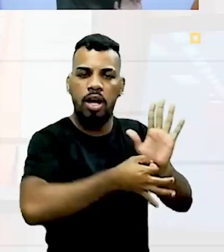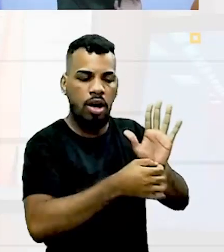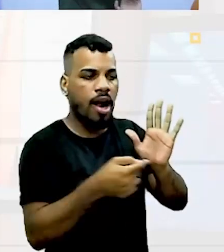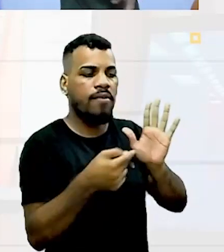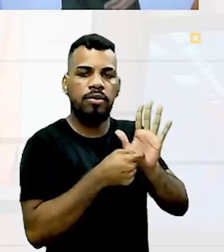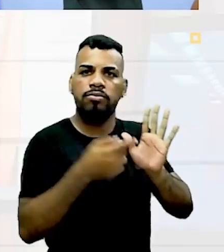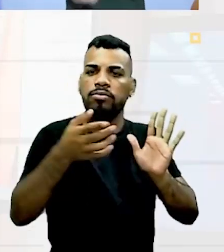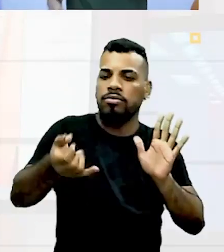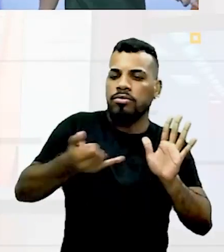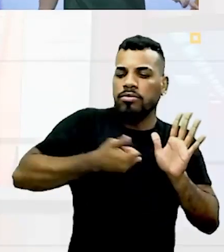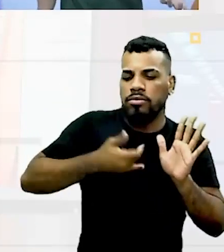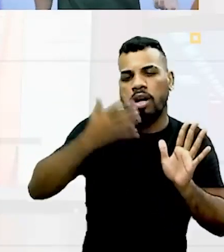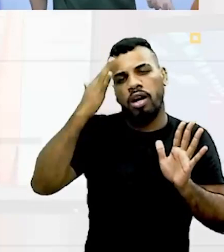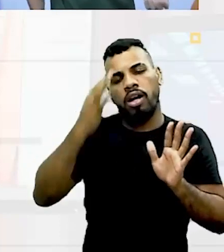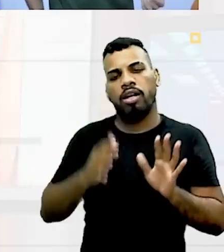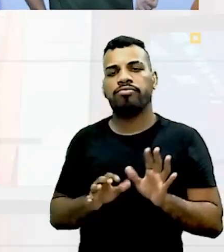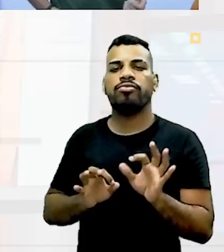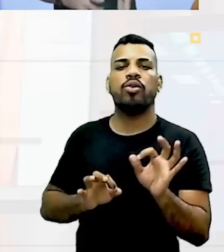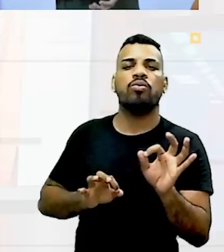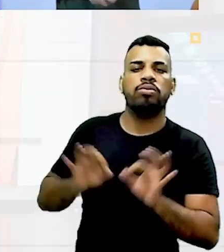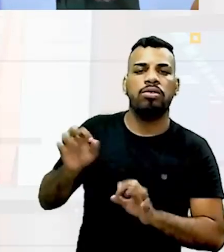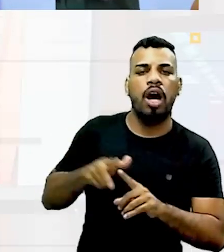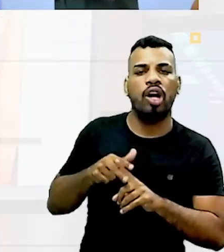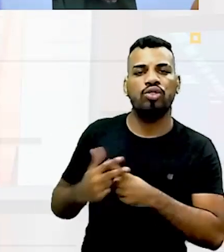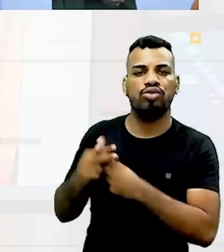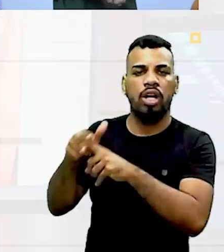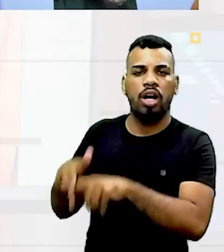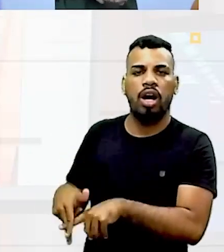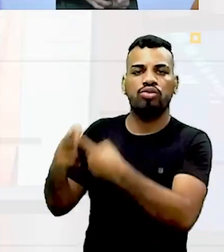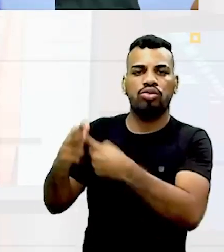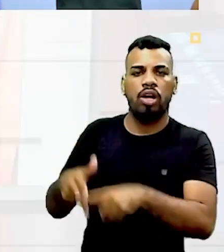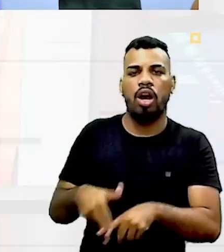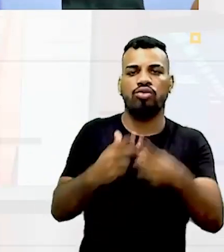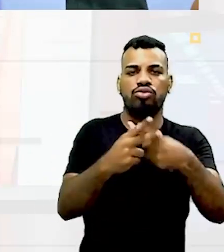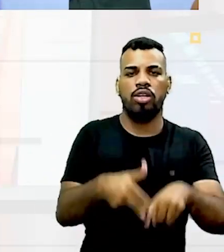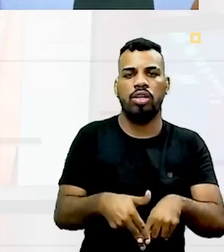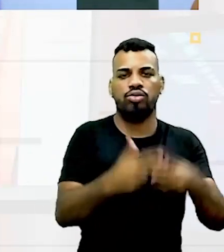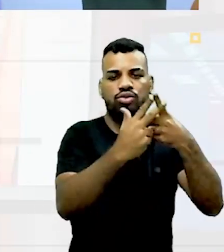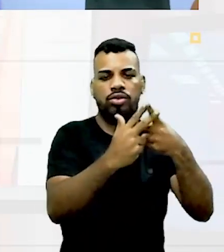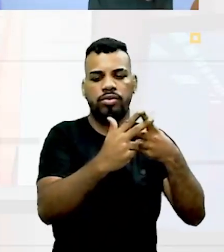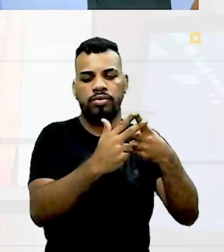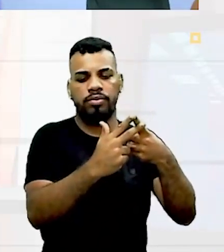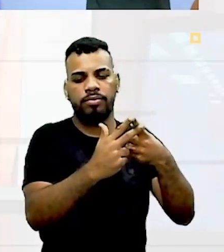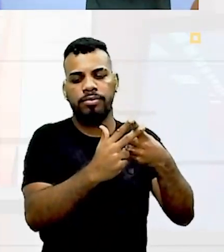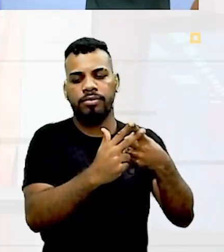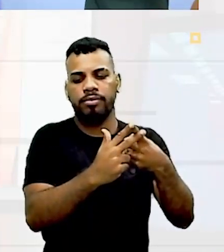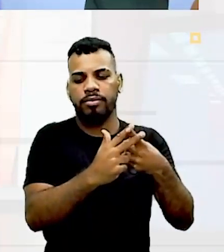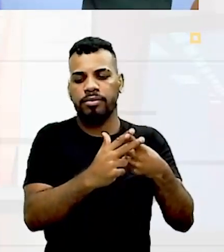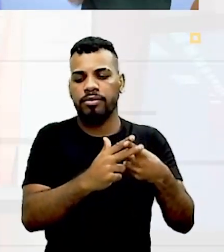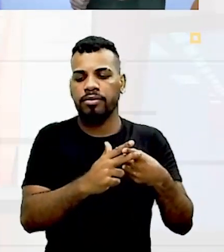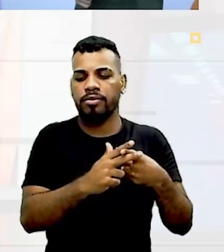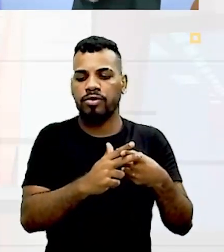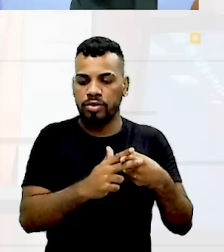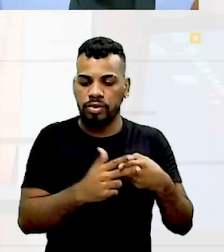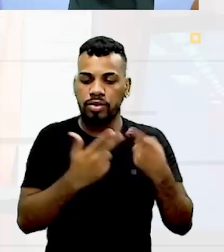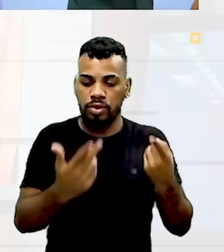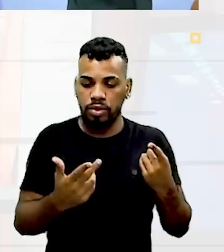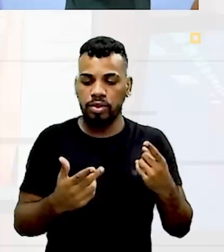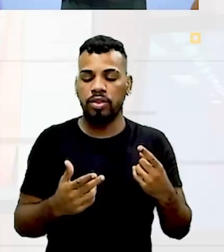ver de outra maneira. Então, veja como a sua animação favorita foi